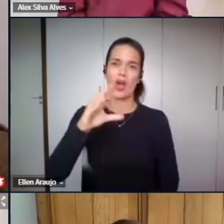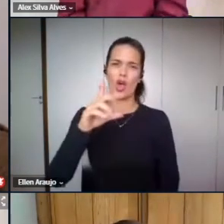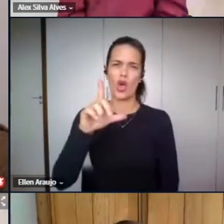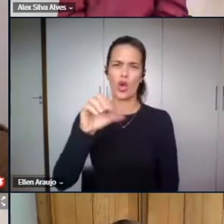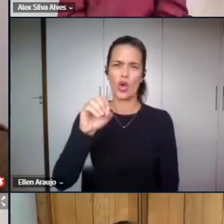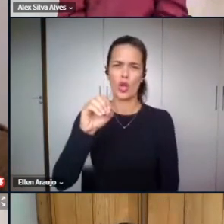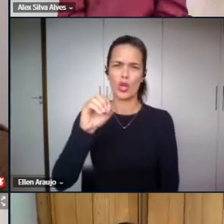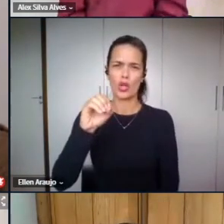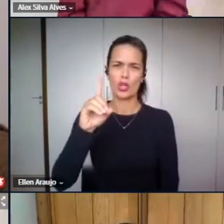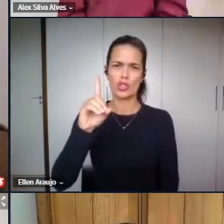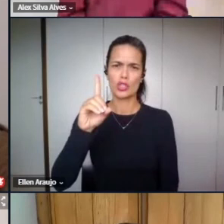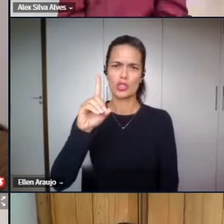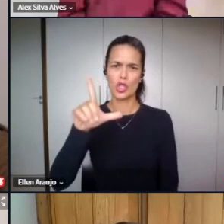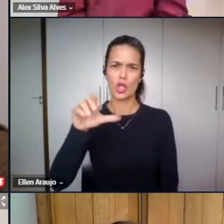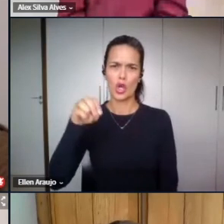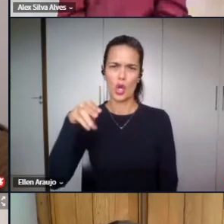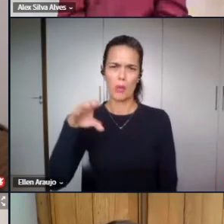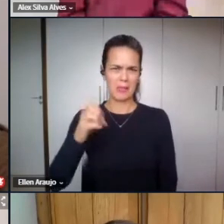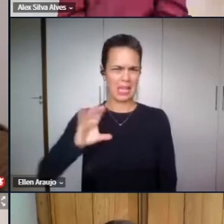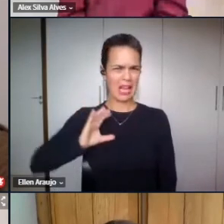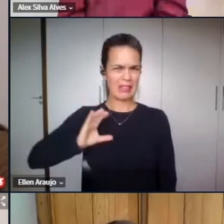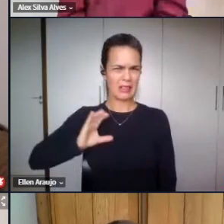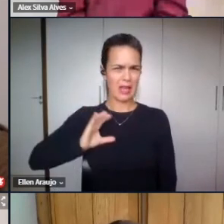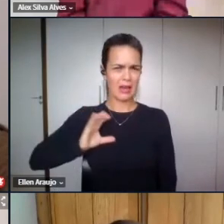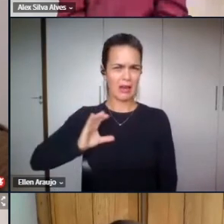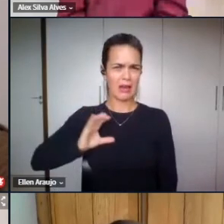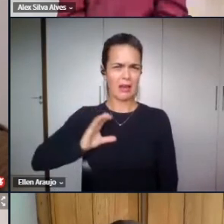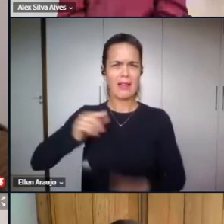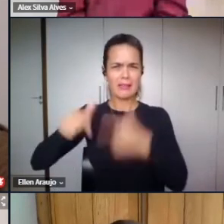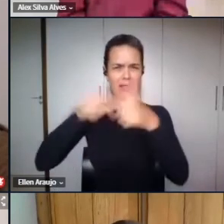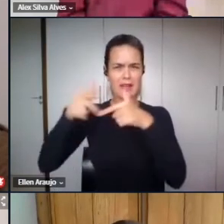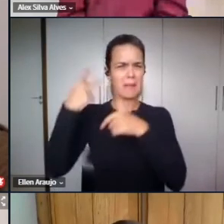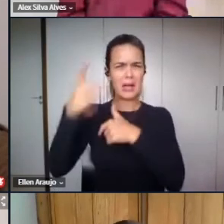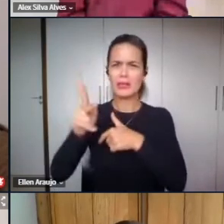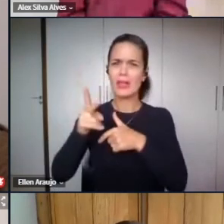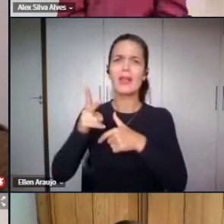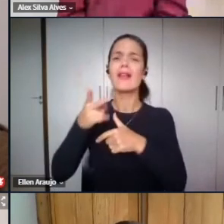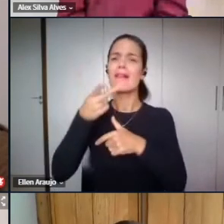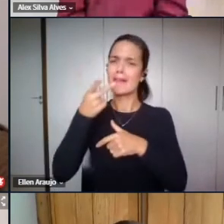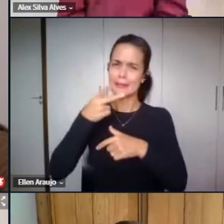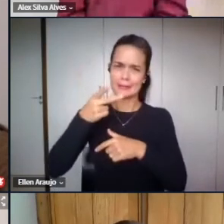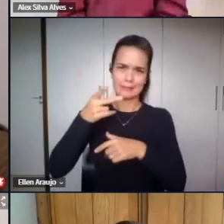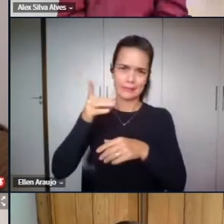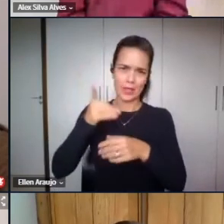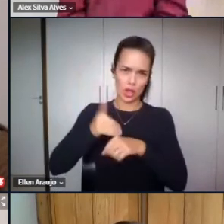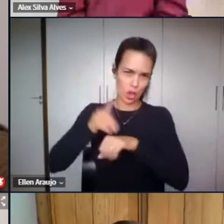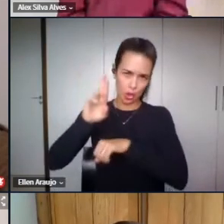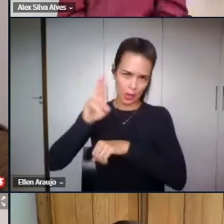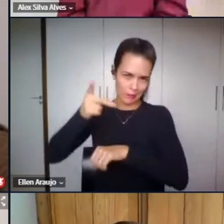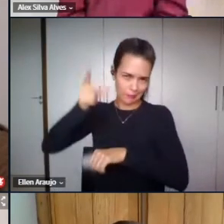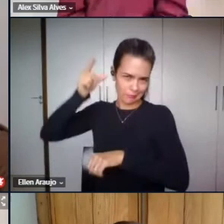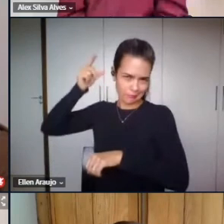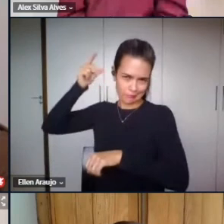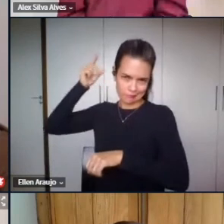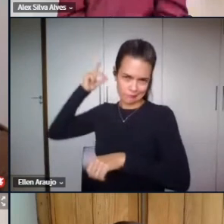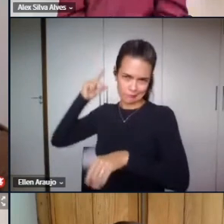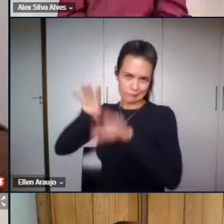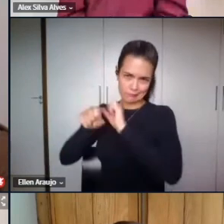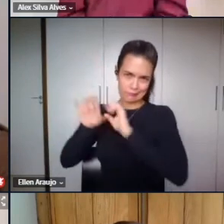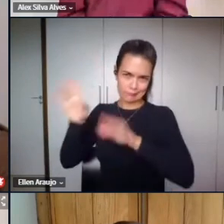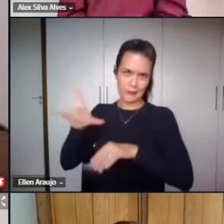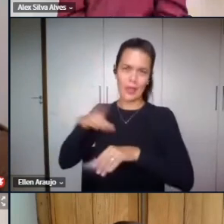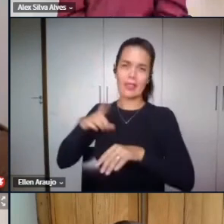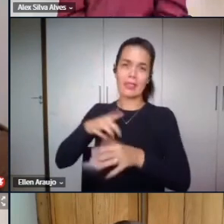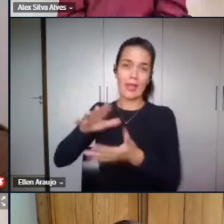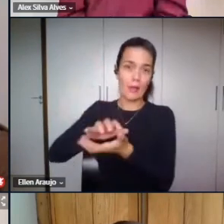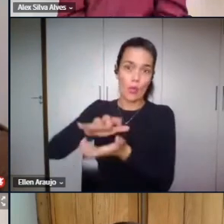Tá? Em publicações e tal. Ela, o trabalho dela, desde que ela acabou o doutorado, há muito tempo... Marie-Claude mostra lá, ela tem uma base de dados em